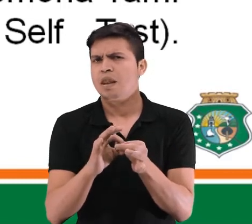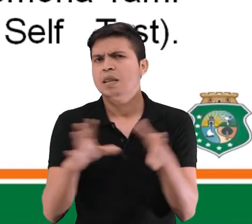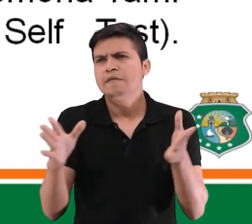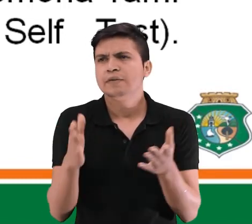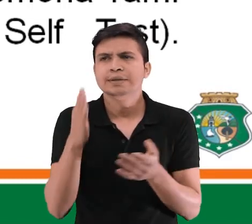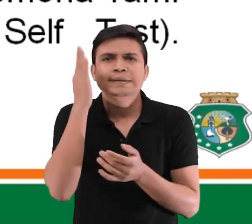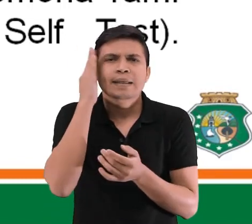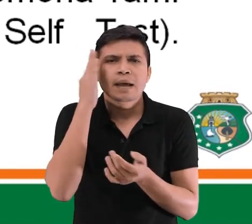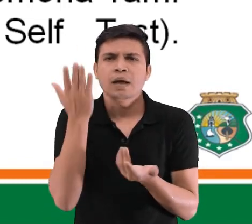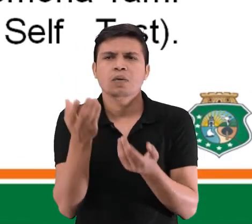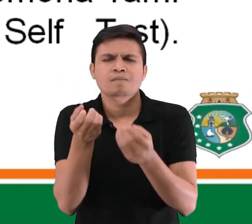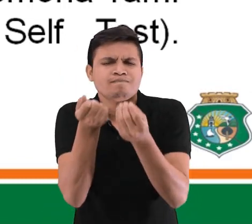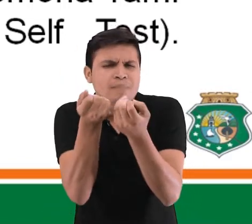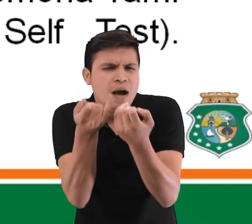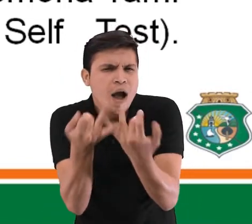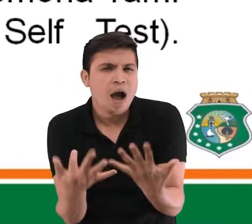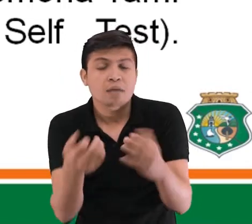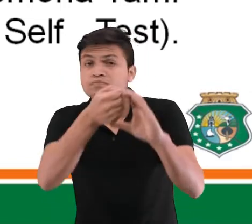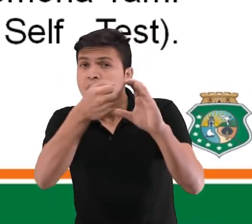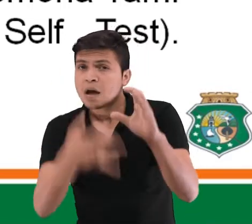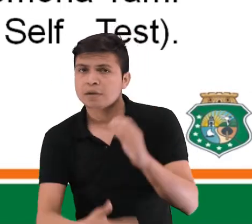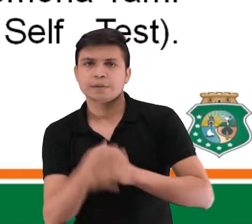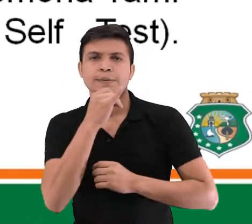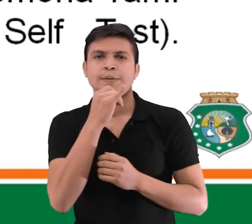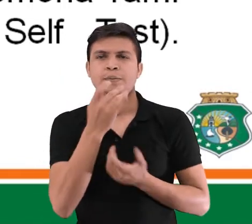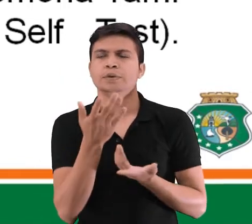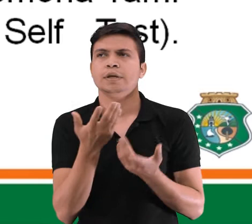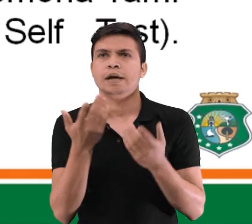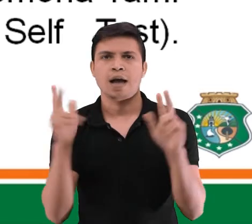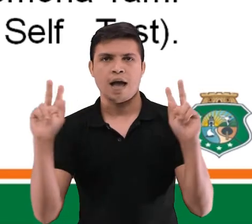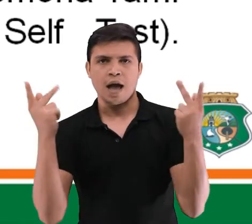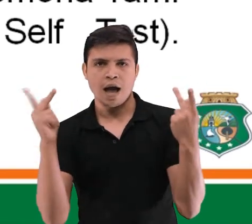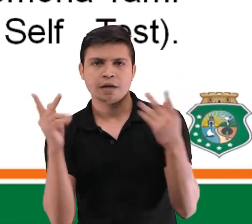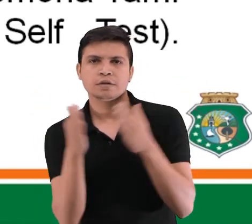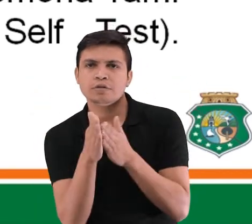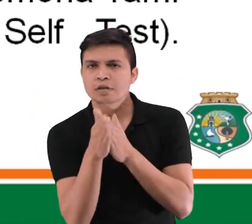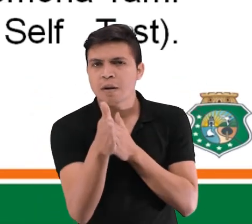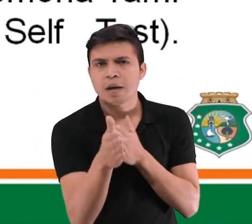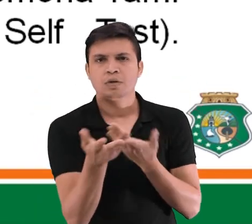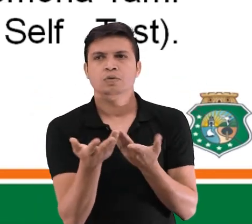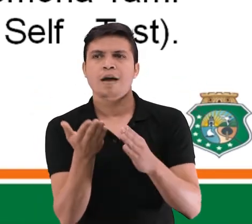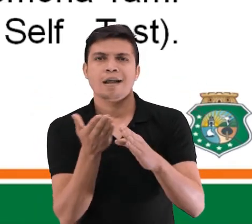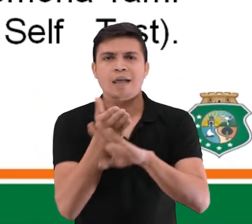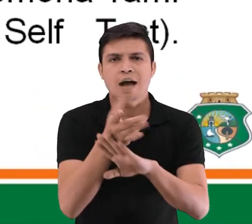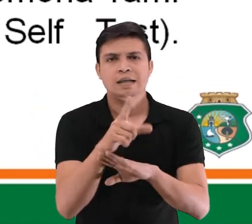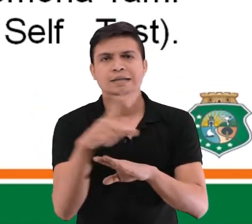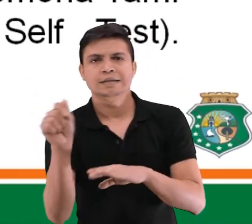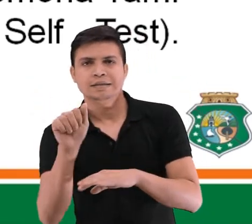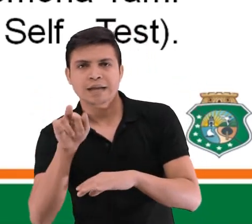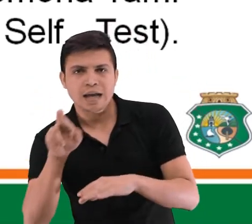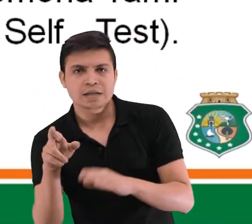os detalhes exatos. Exemplo, endereçamento de hardware sobre os dispositivos de entrada e saída conectados